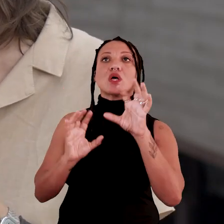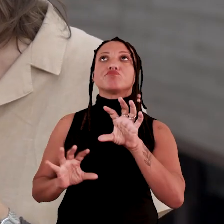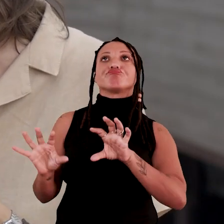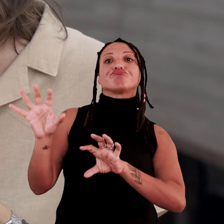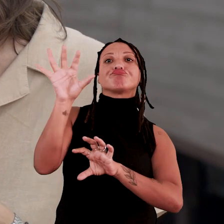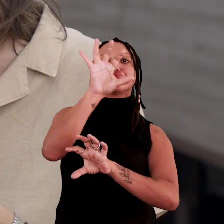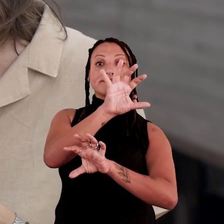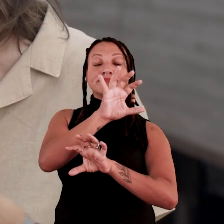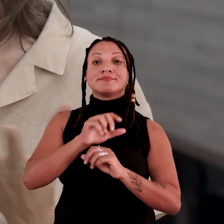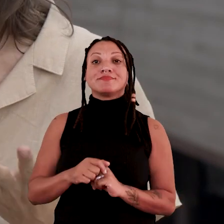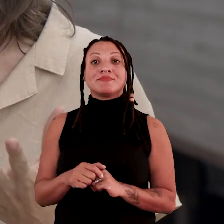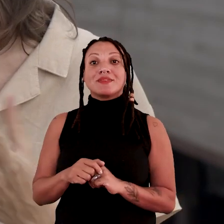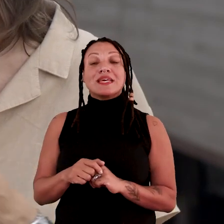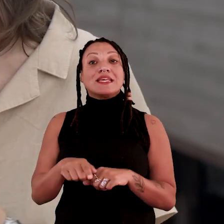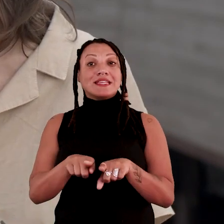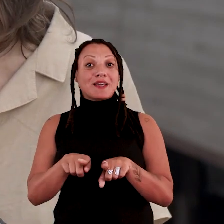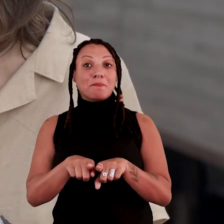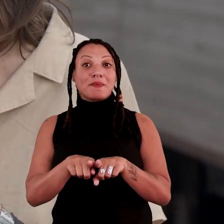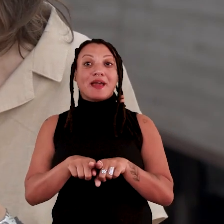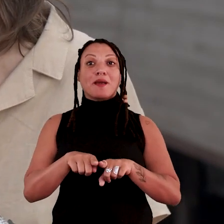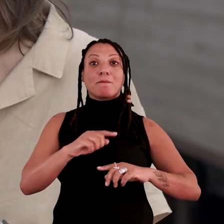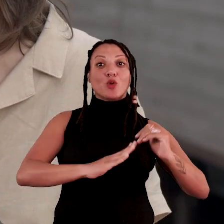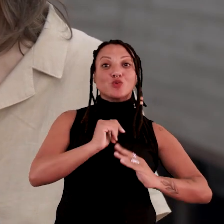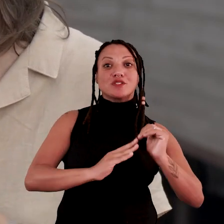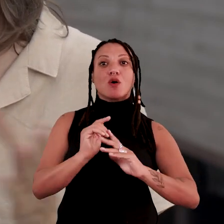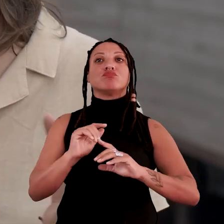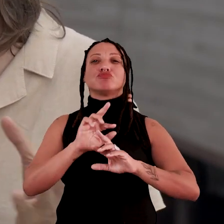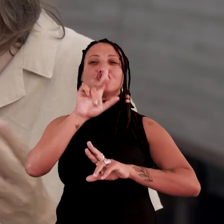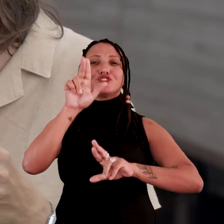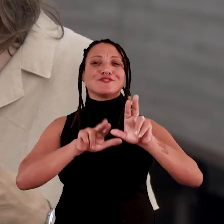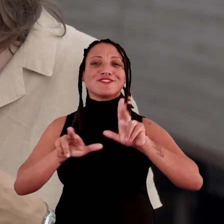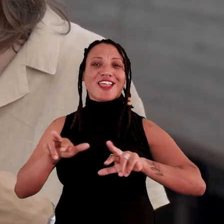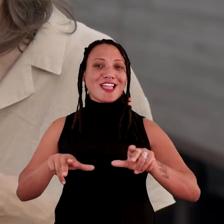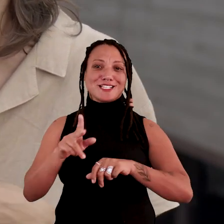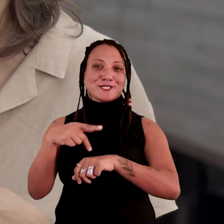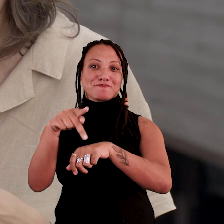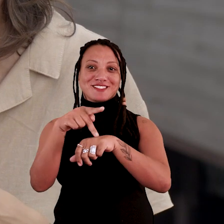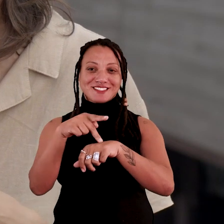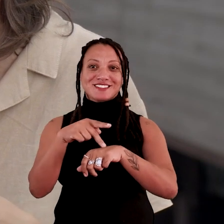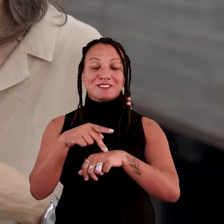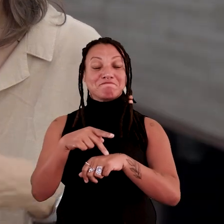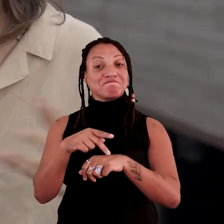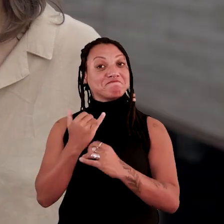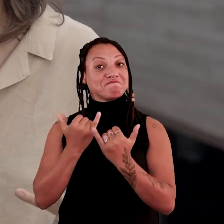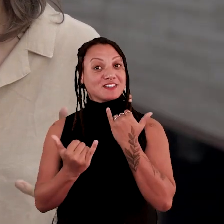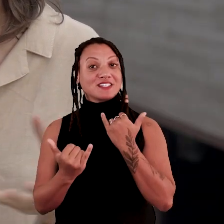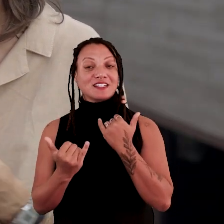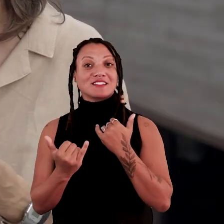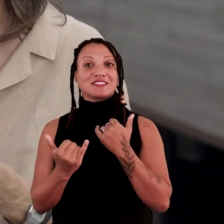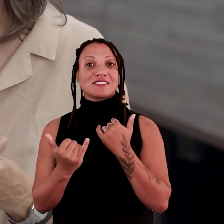Então, nos parece uma oportunidade de mostrar um leque